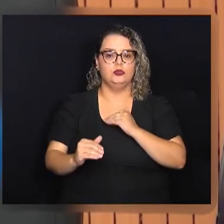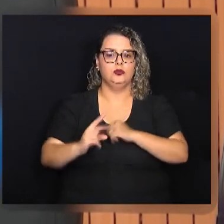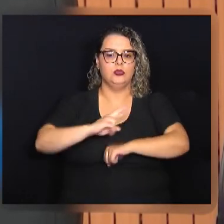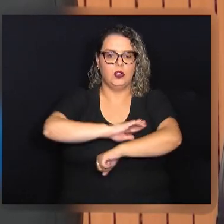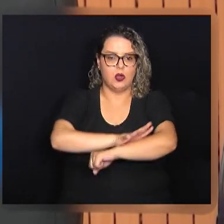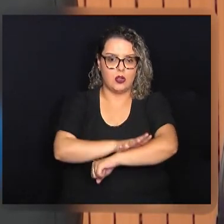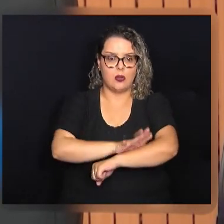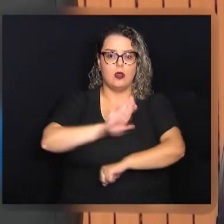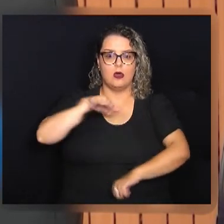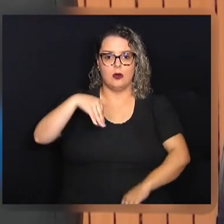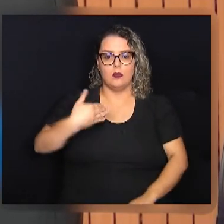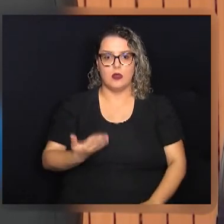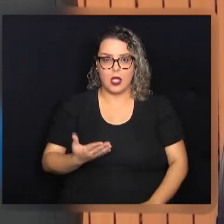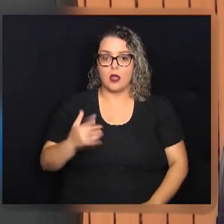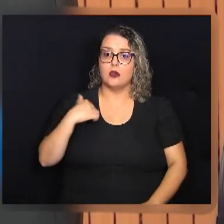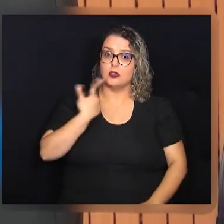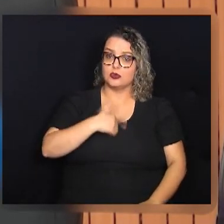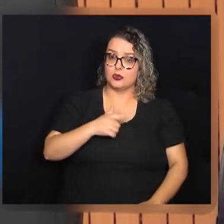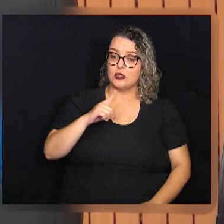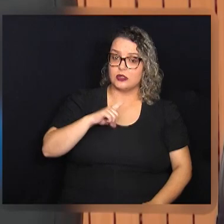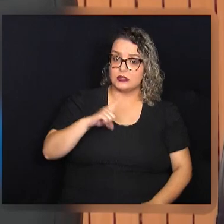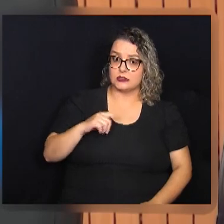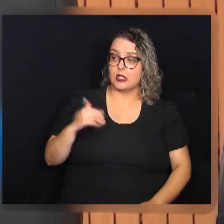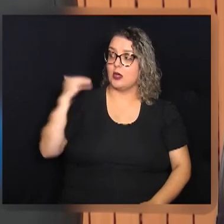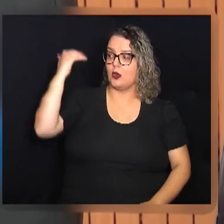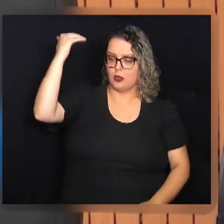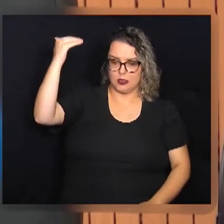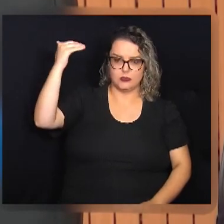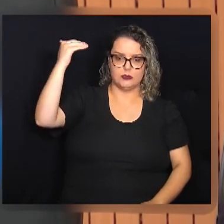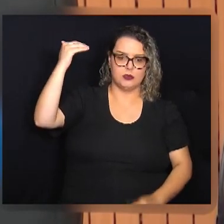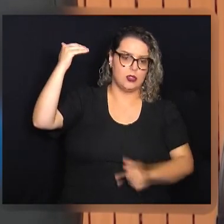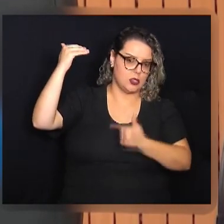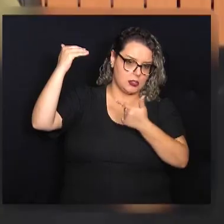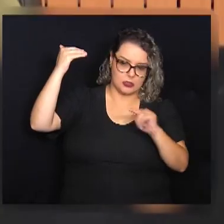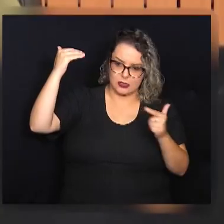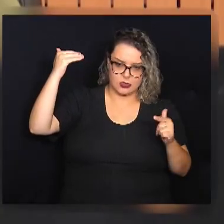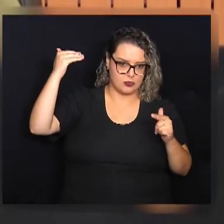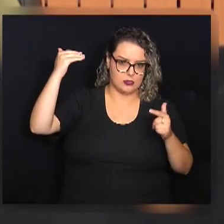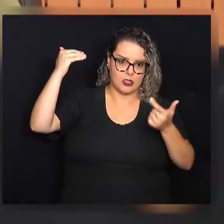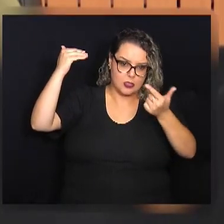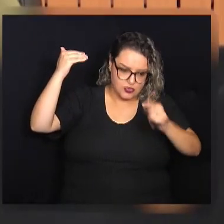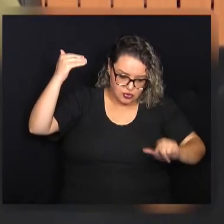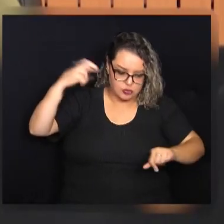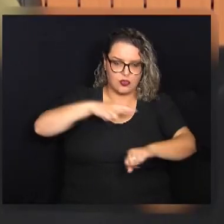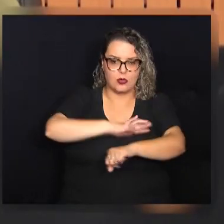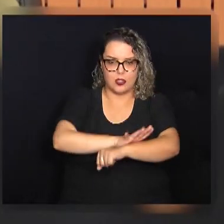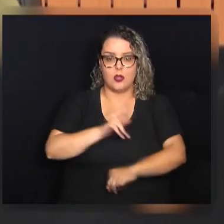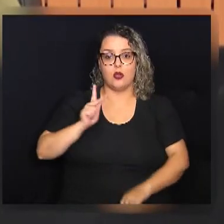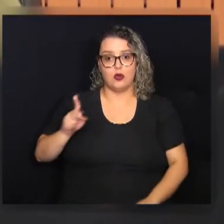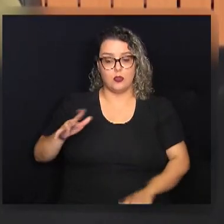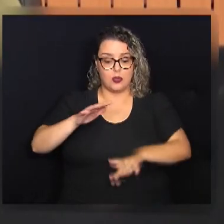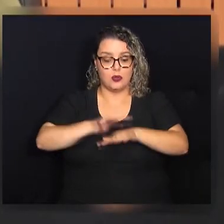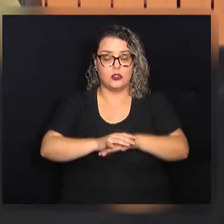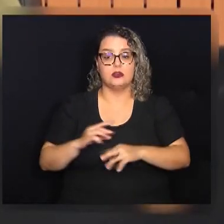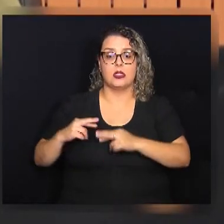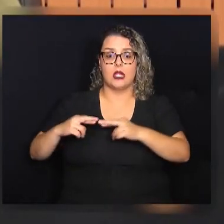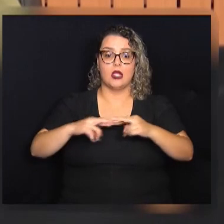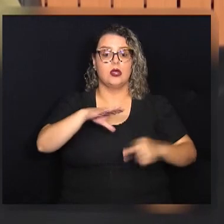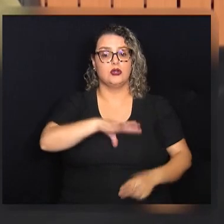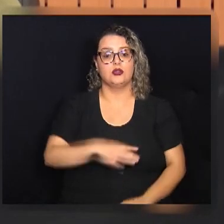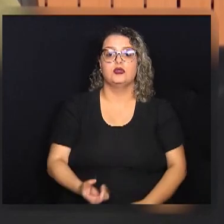frente, quando a gente tem o ser adulto, isso não seja reproduzido. O professor de matemática da rede